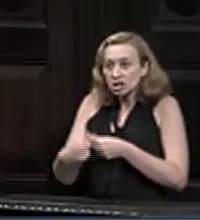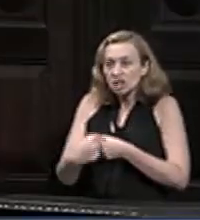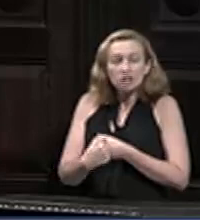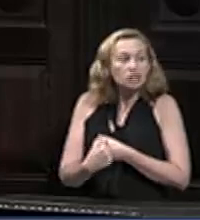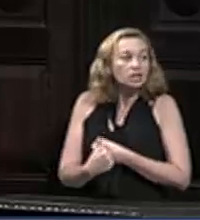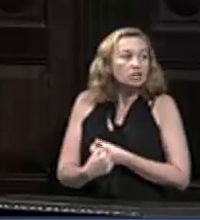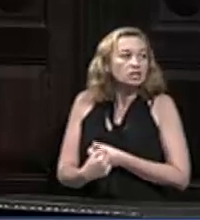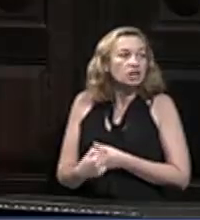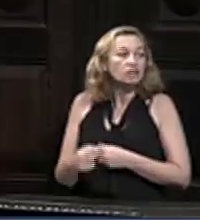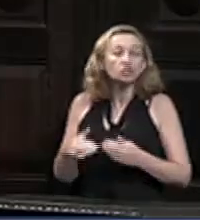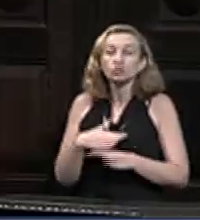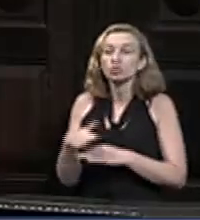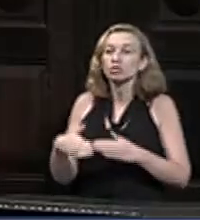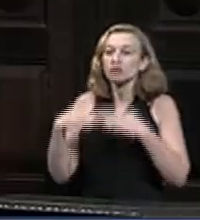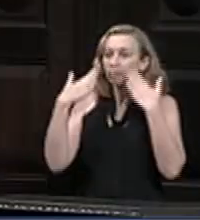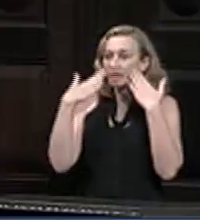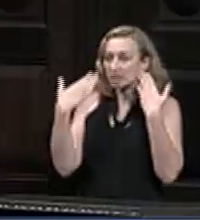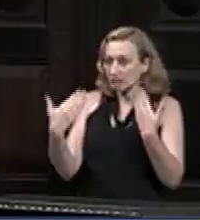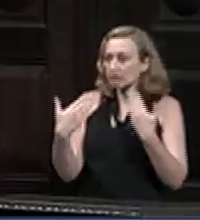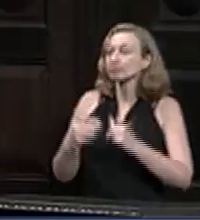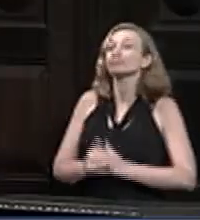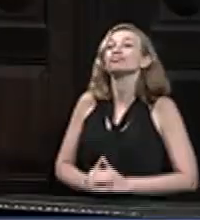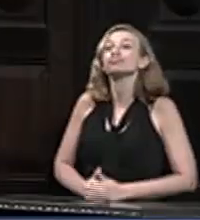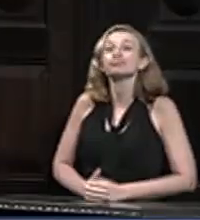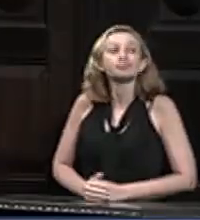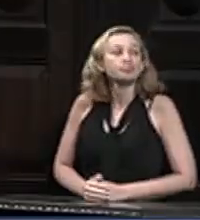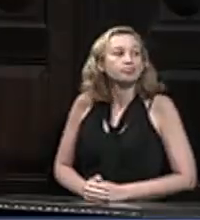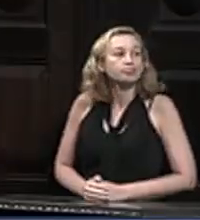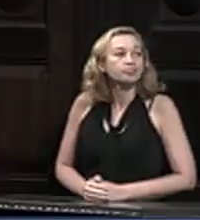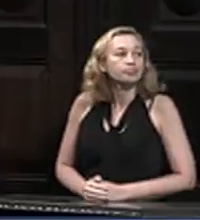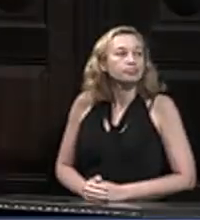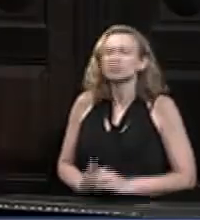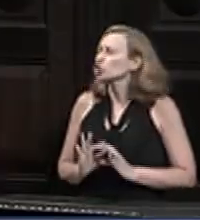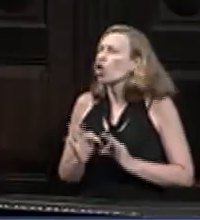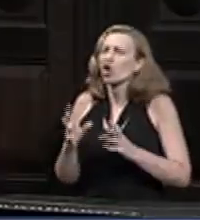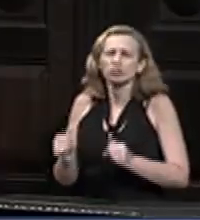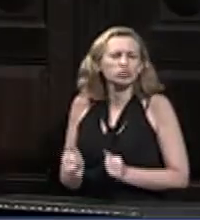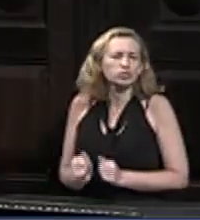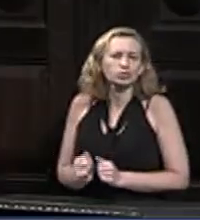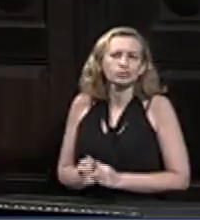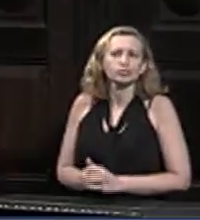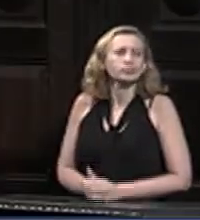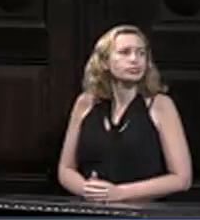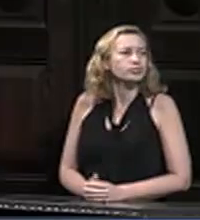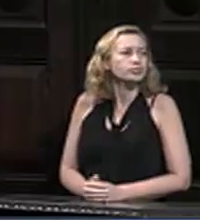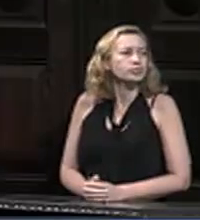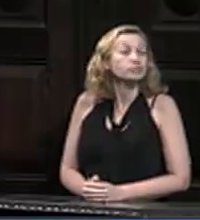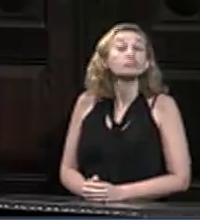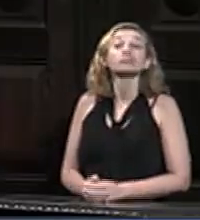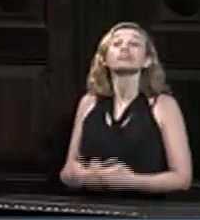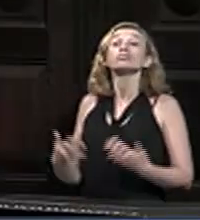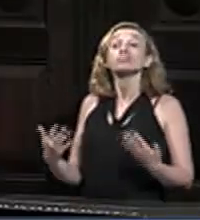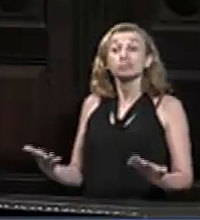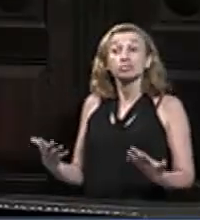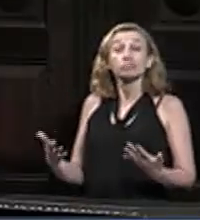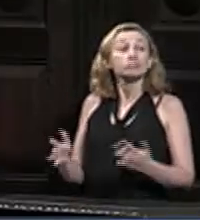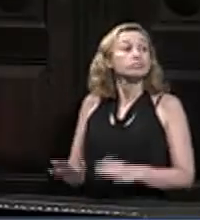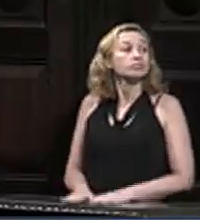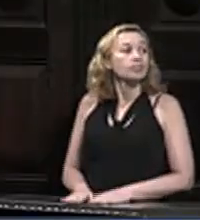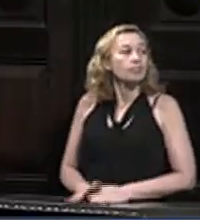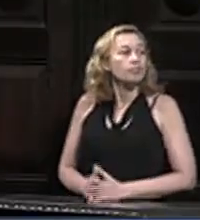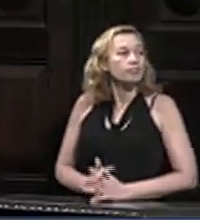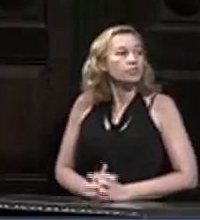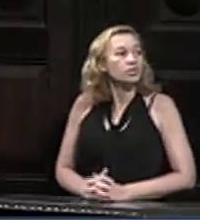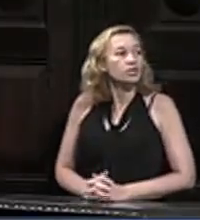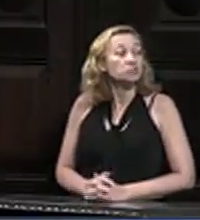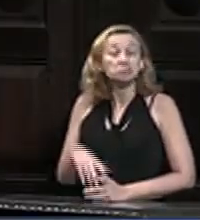todos representados por seus vereadores. Todos. E aí,